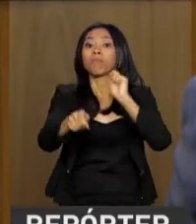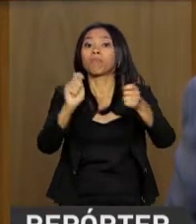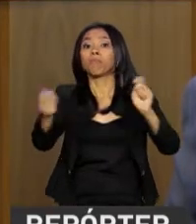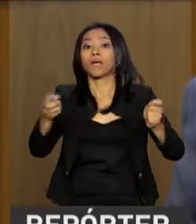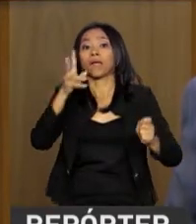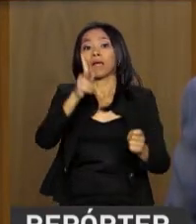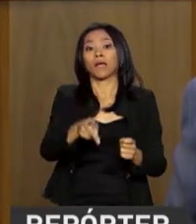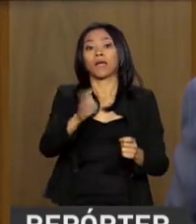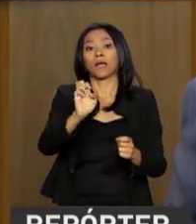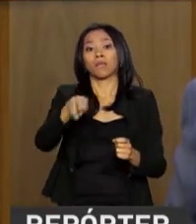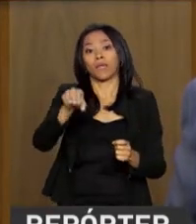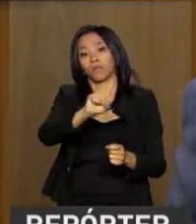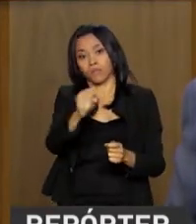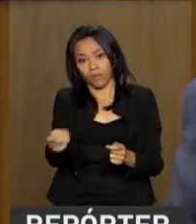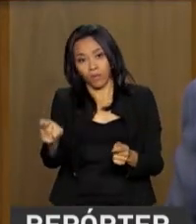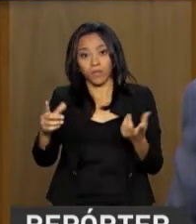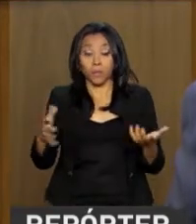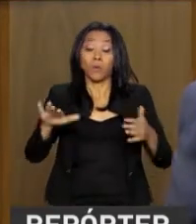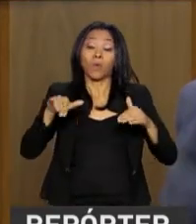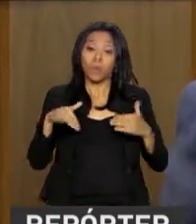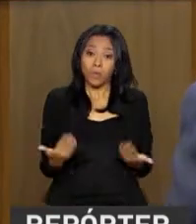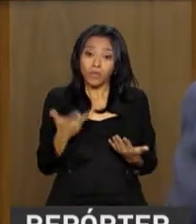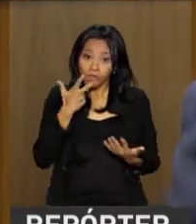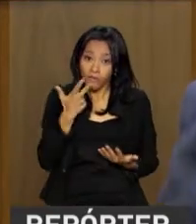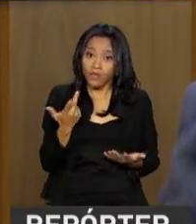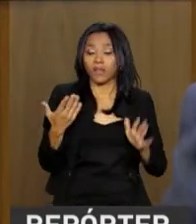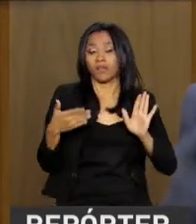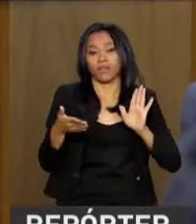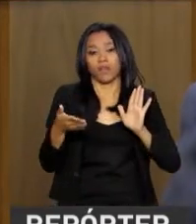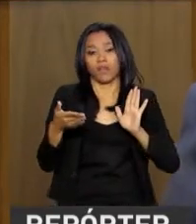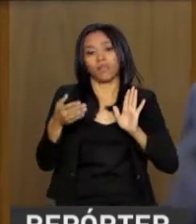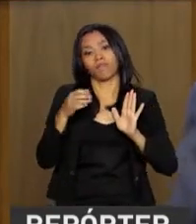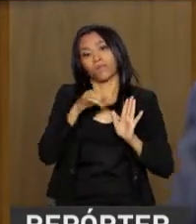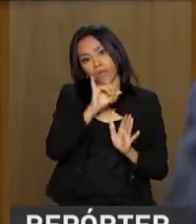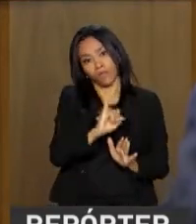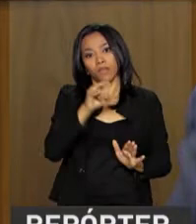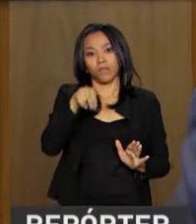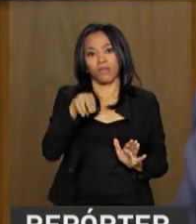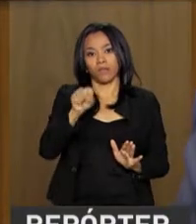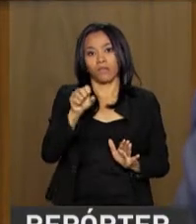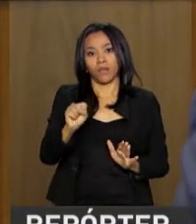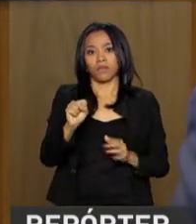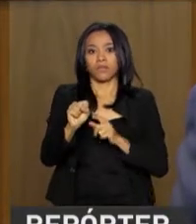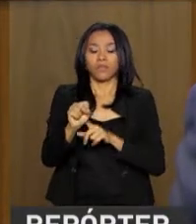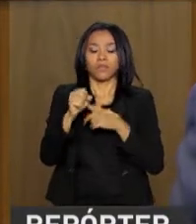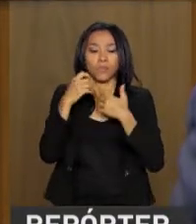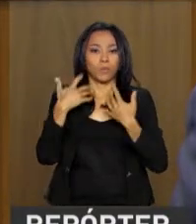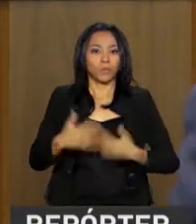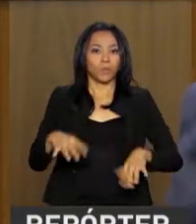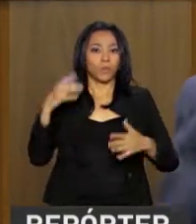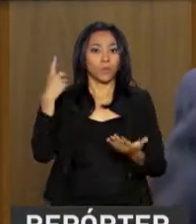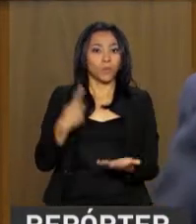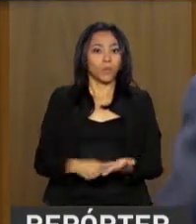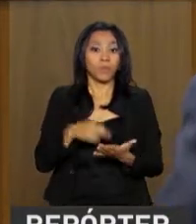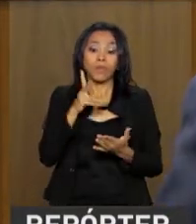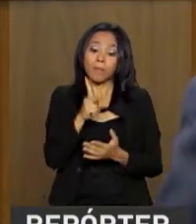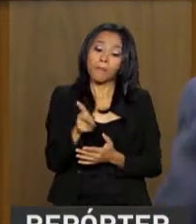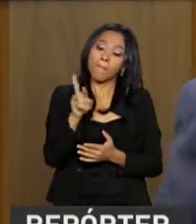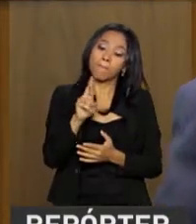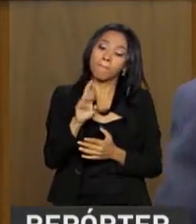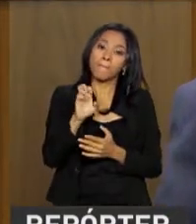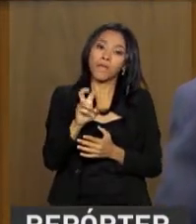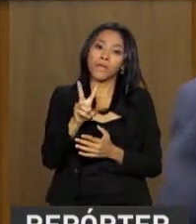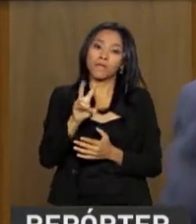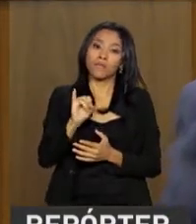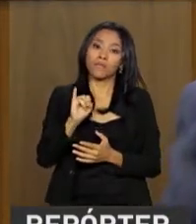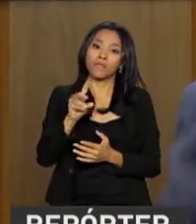do mato da previdência é é um problema de uma dimensão muito maior porque aí é conta